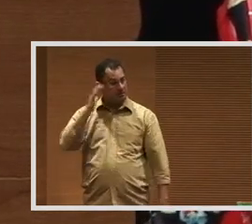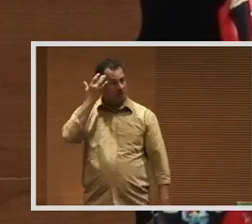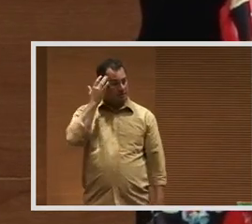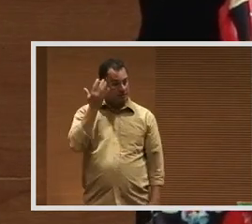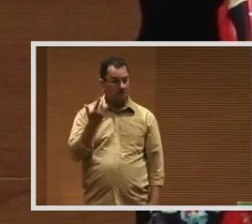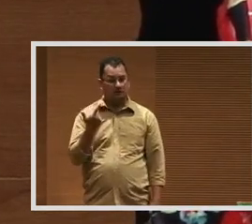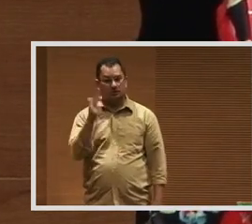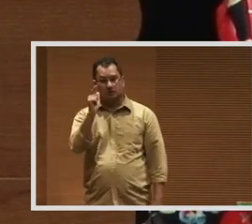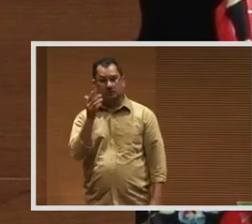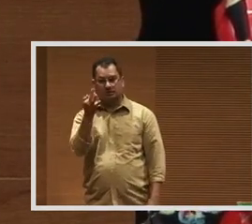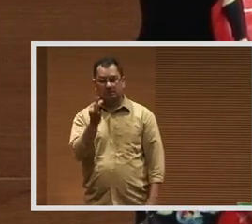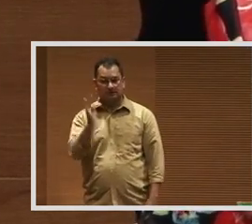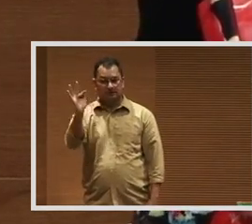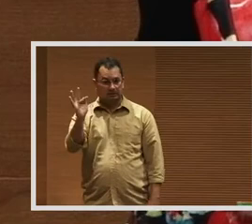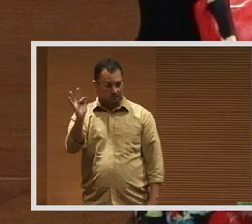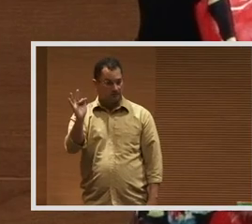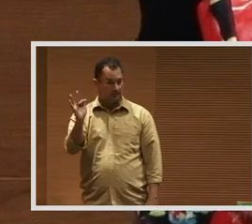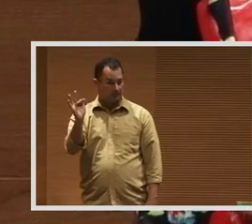faculdades,